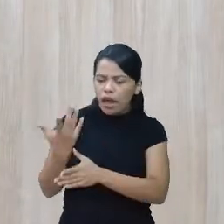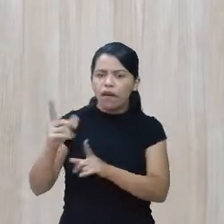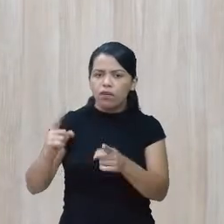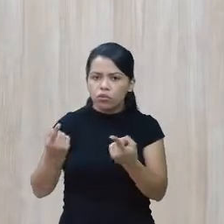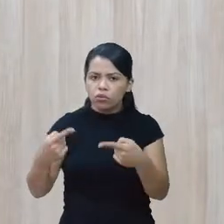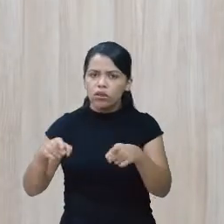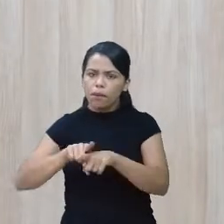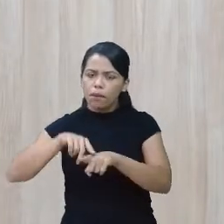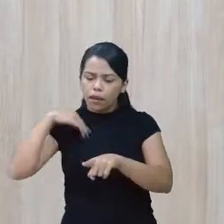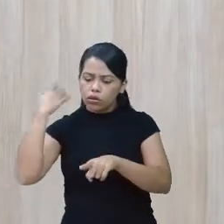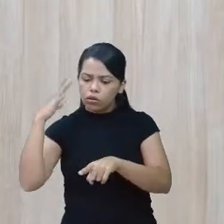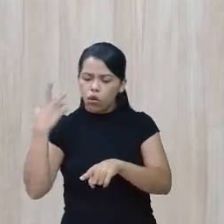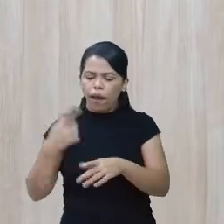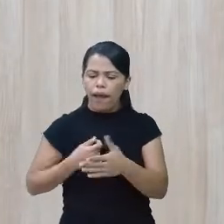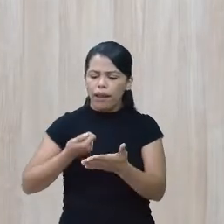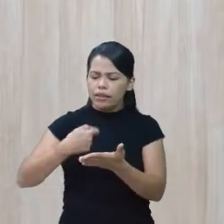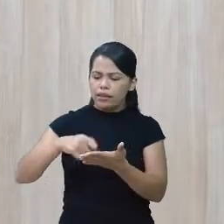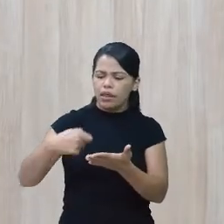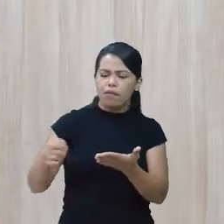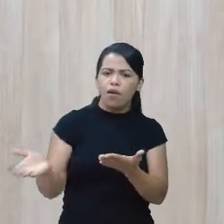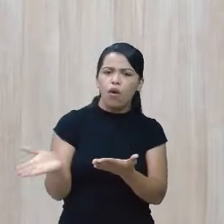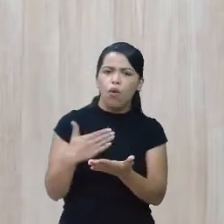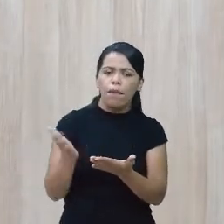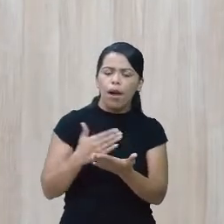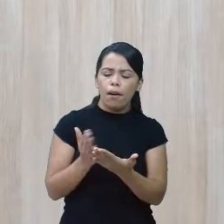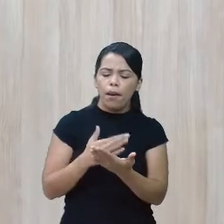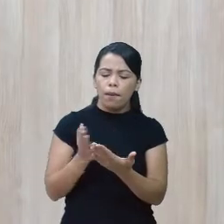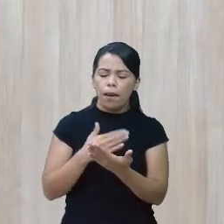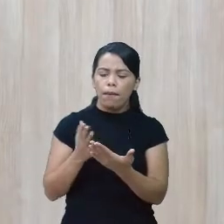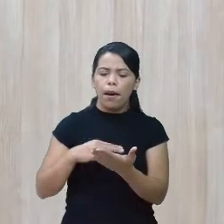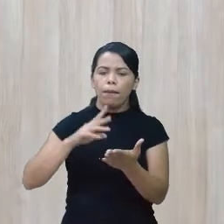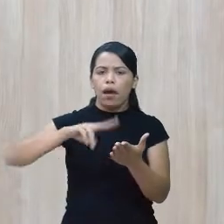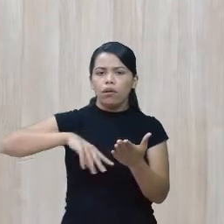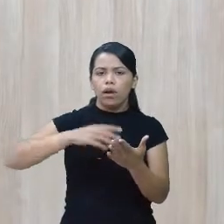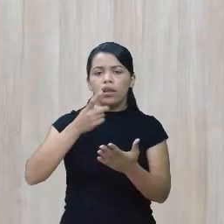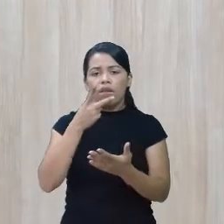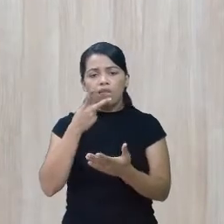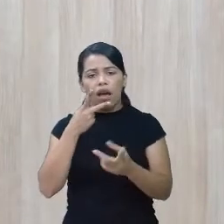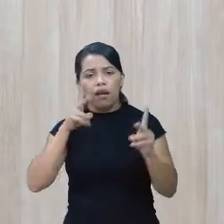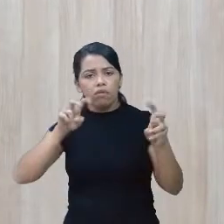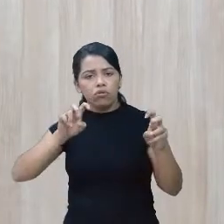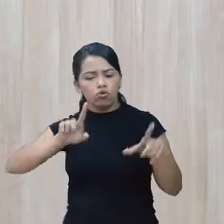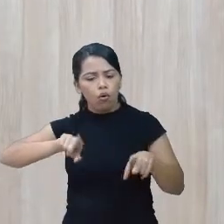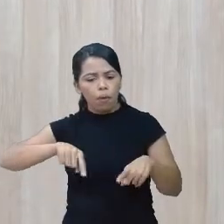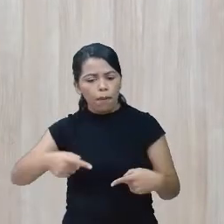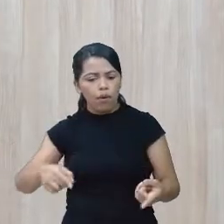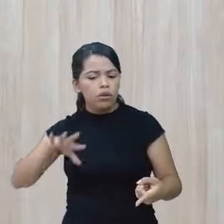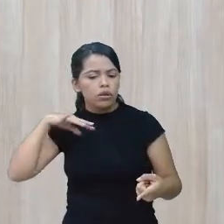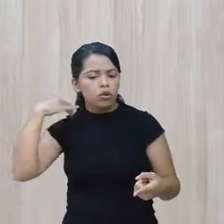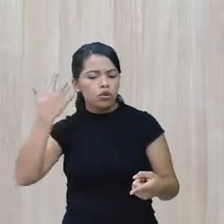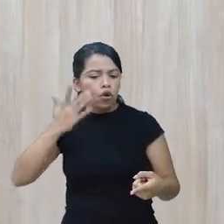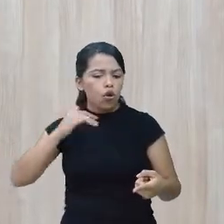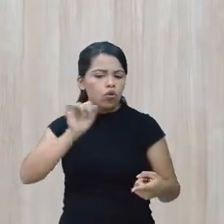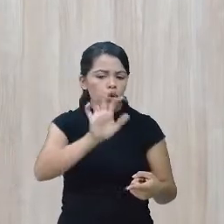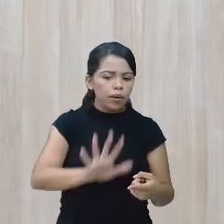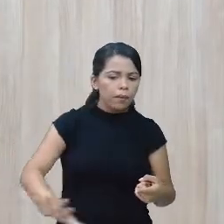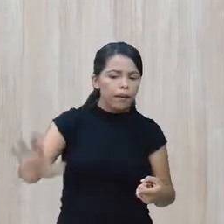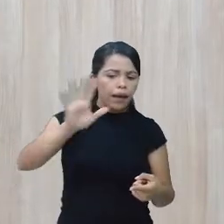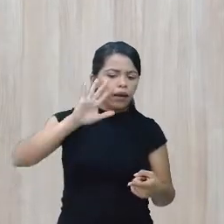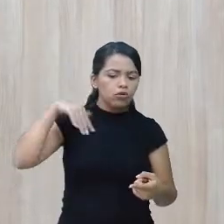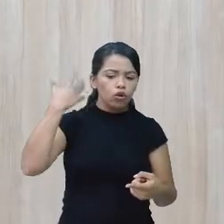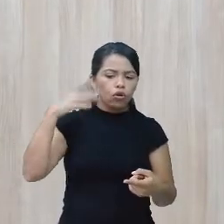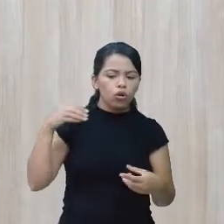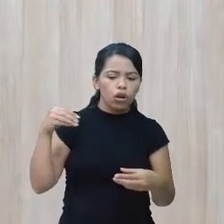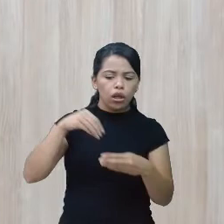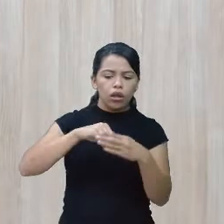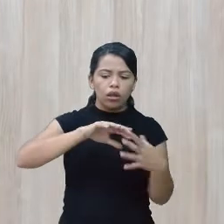essa preocupação, ele escreveu vários livros falando sobre as sonoridades, sobre as paisagens sonoras do mundo.